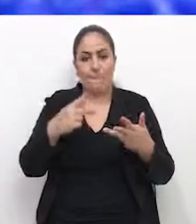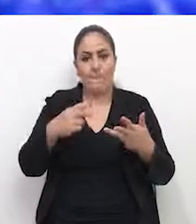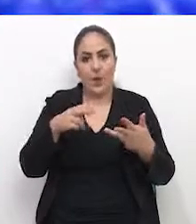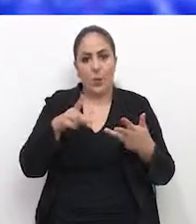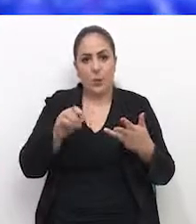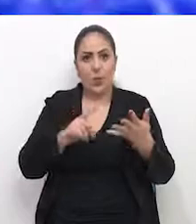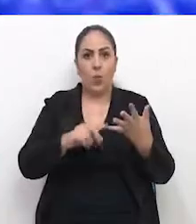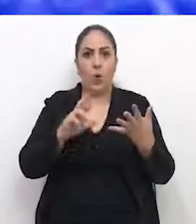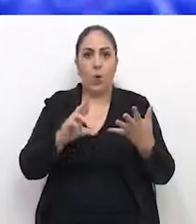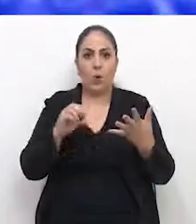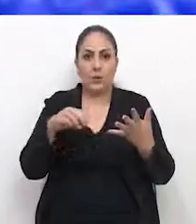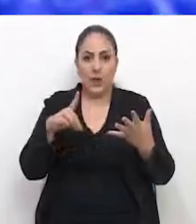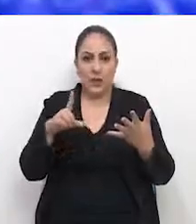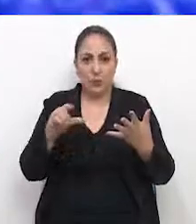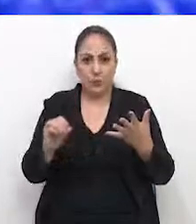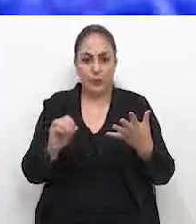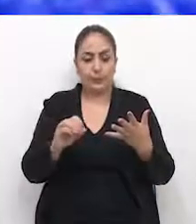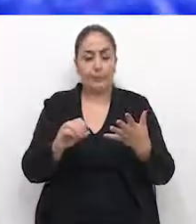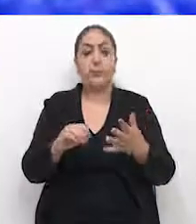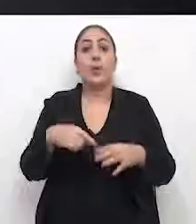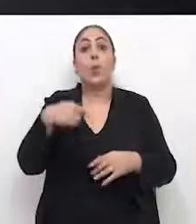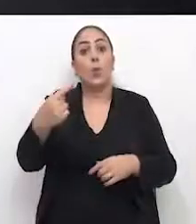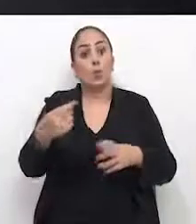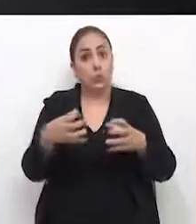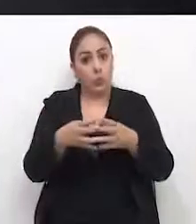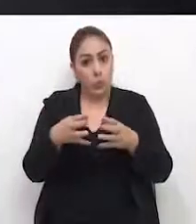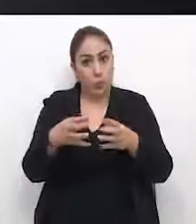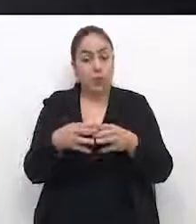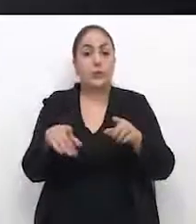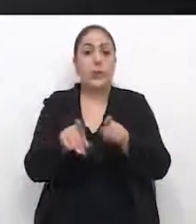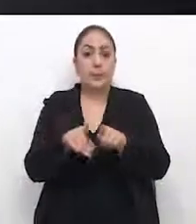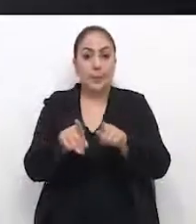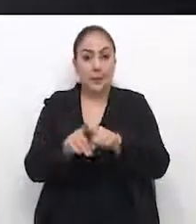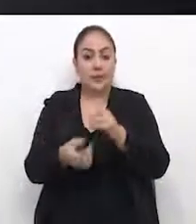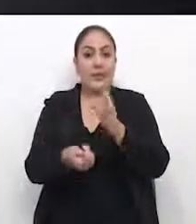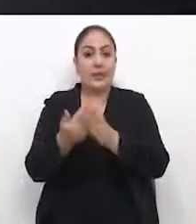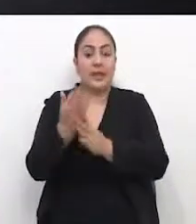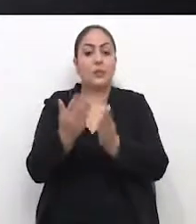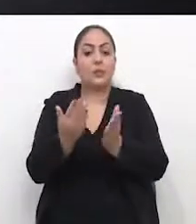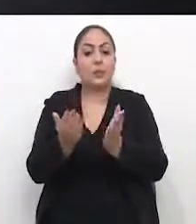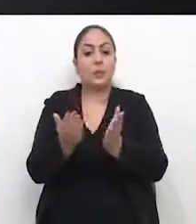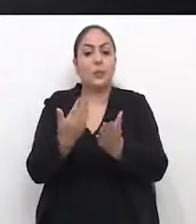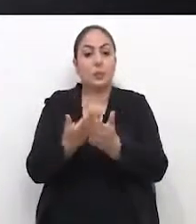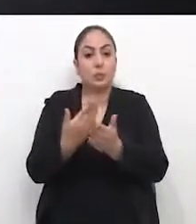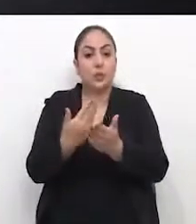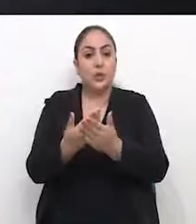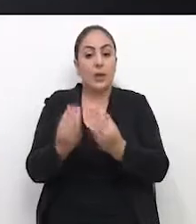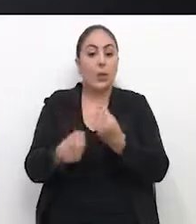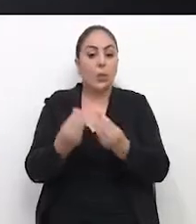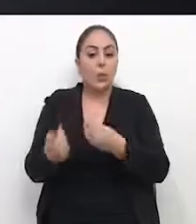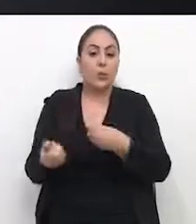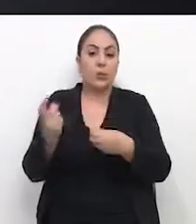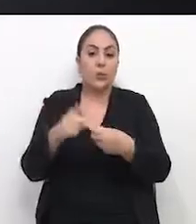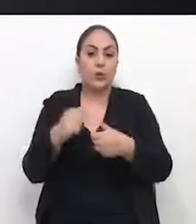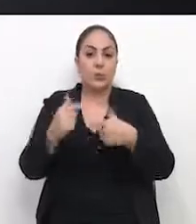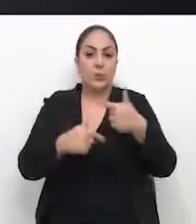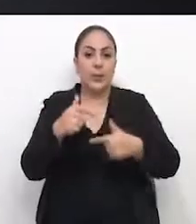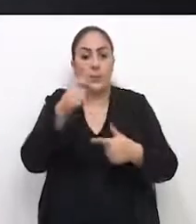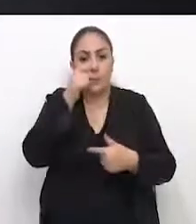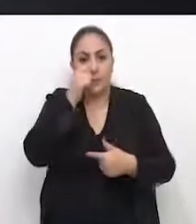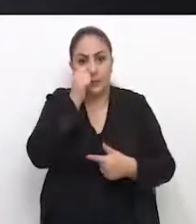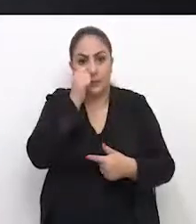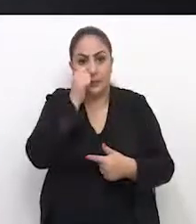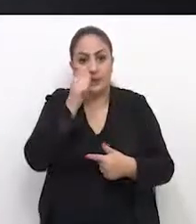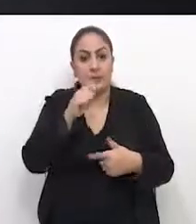Patucci, Paulo Necli e Ronaldo Rosa. Um outro grupo também foi formado para estudar a viabilidade de retorno